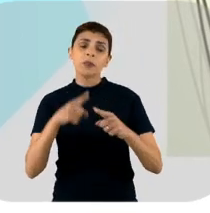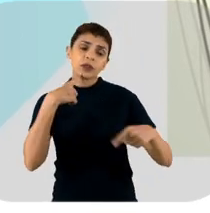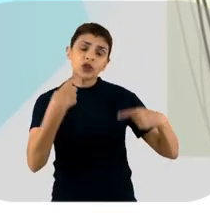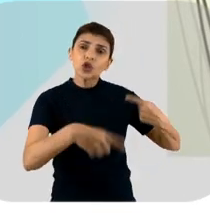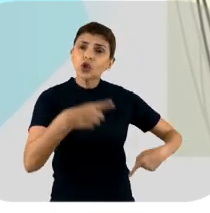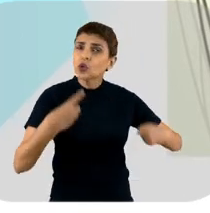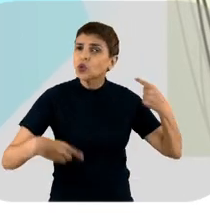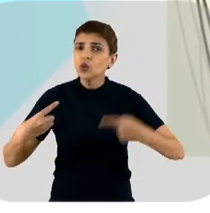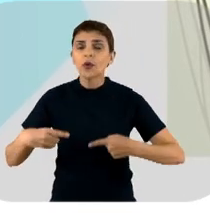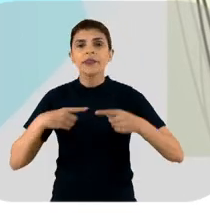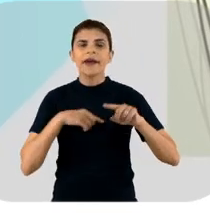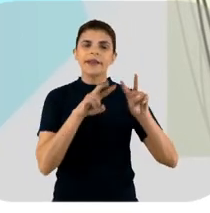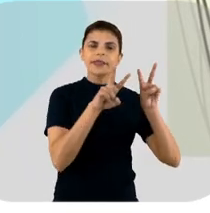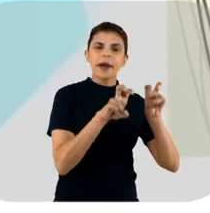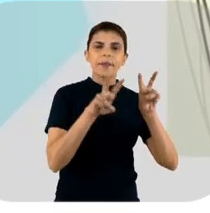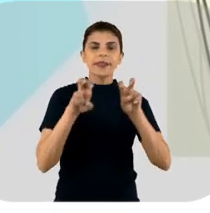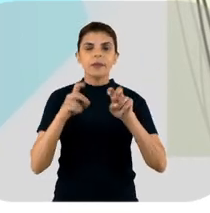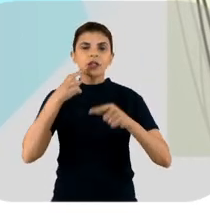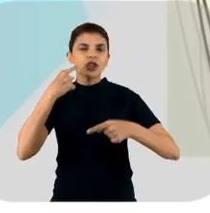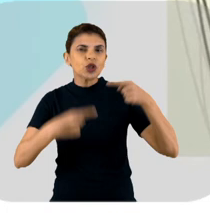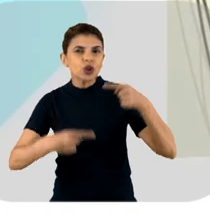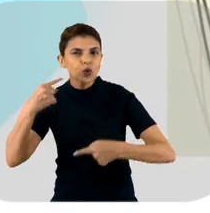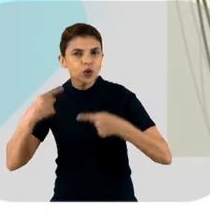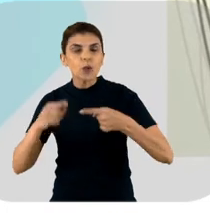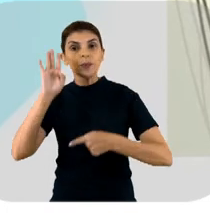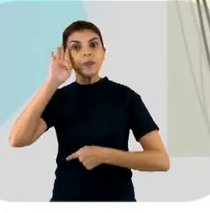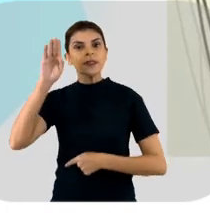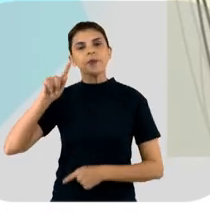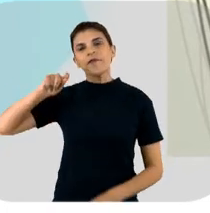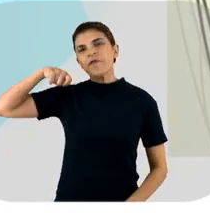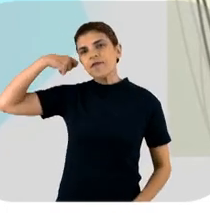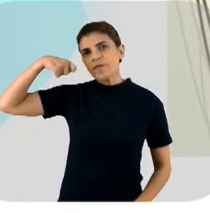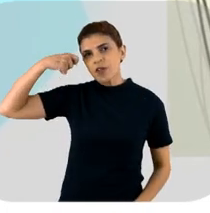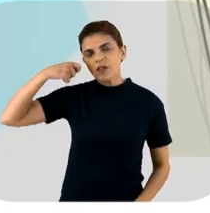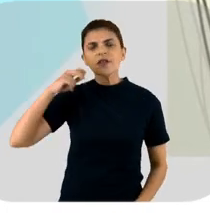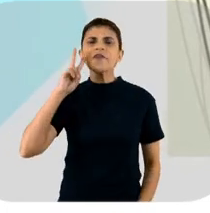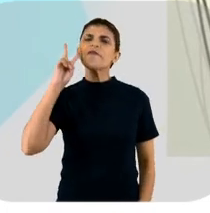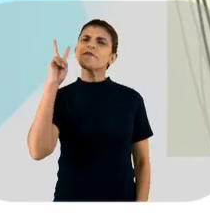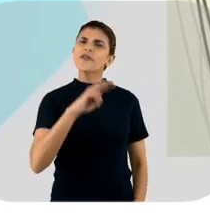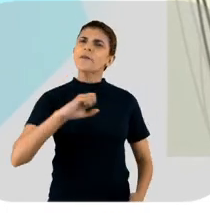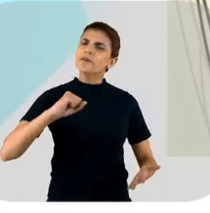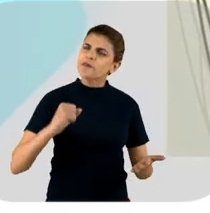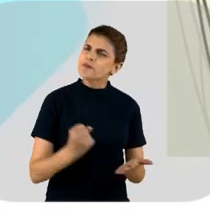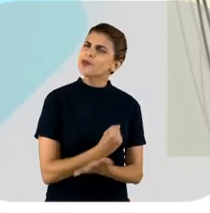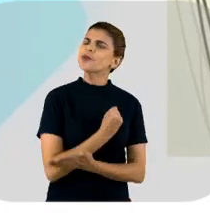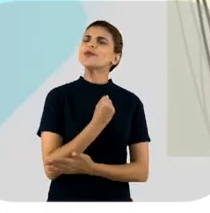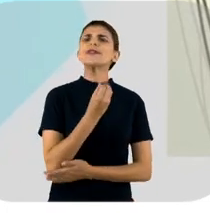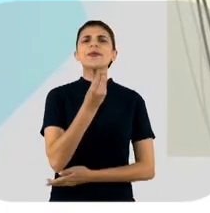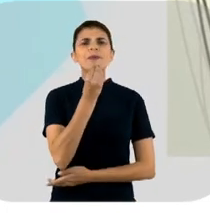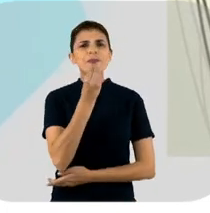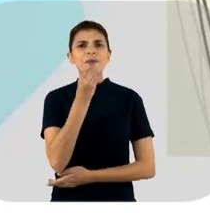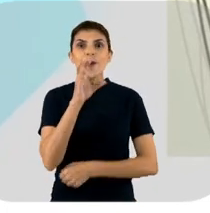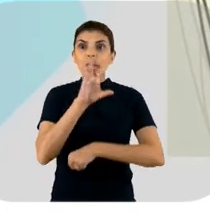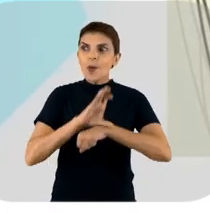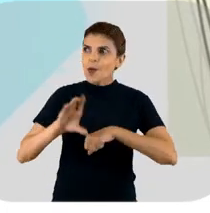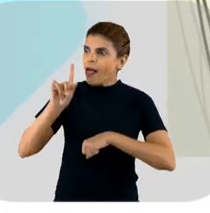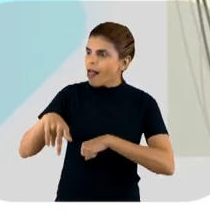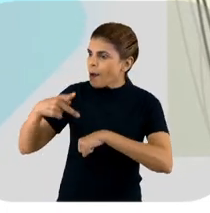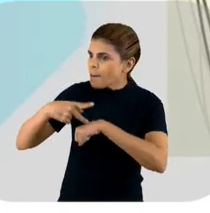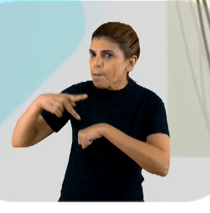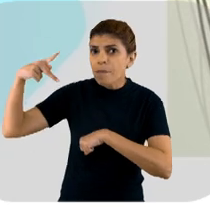essas discussões. São tópicos, discussões a partir de vídeos. Então, vejam, vocês vão dizer: poxa, mas é meu curso